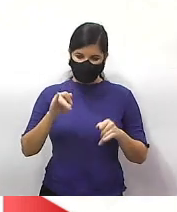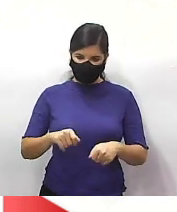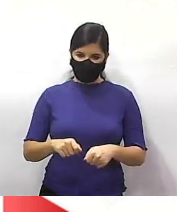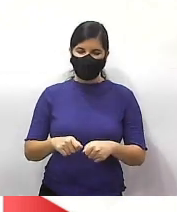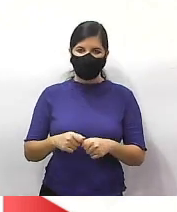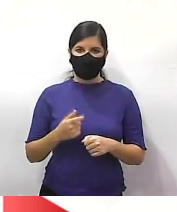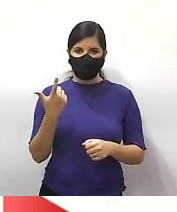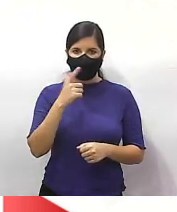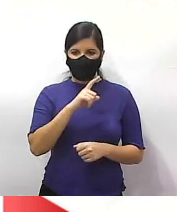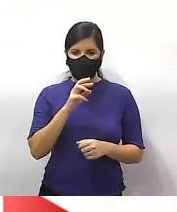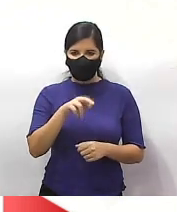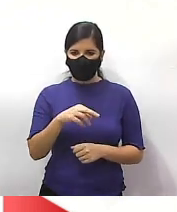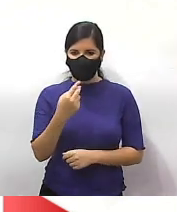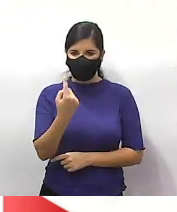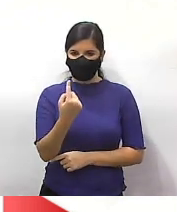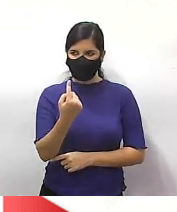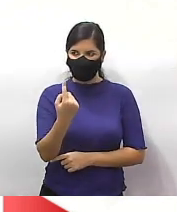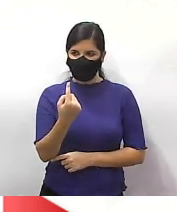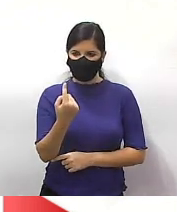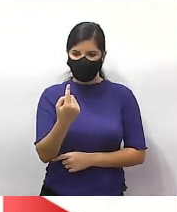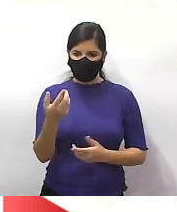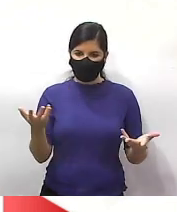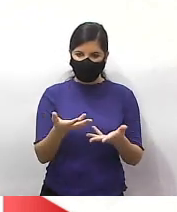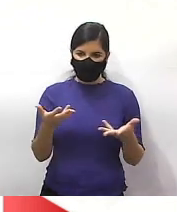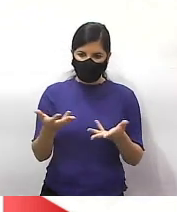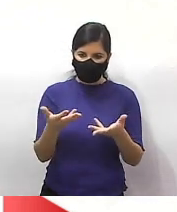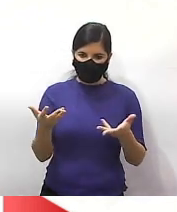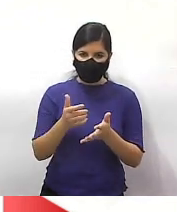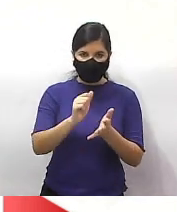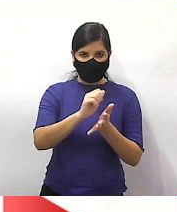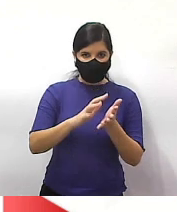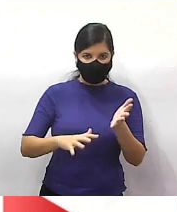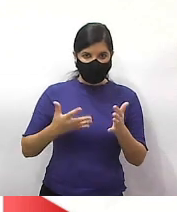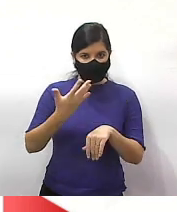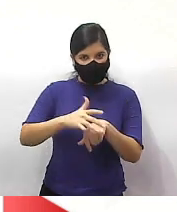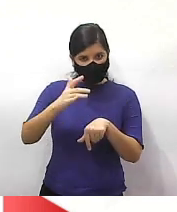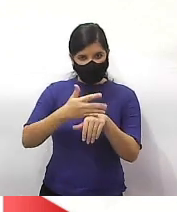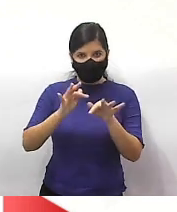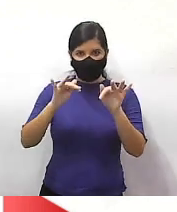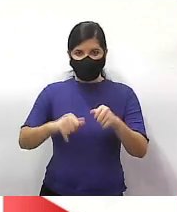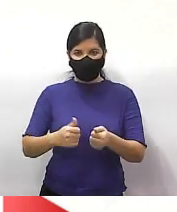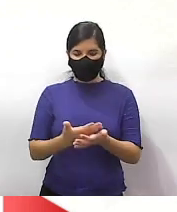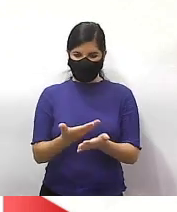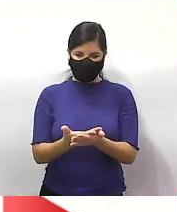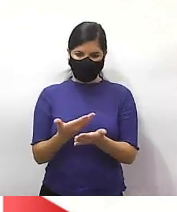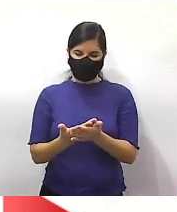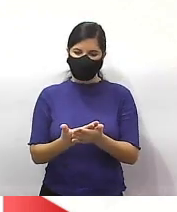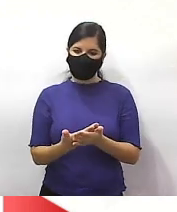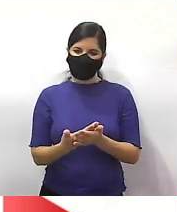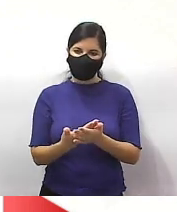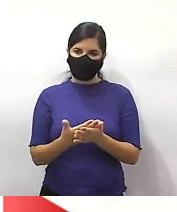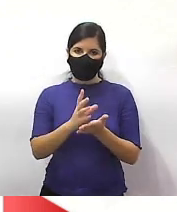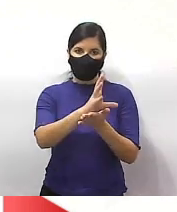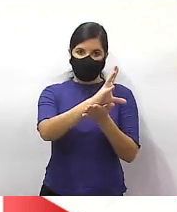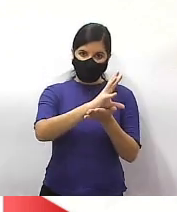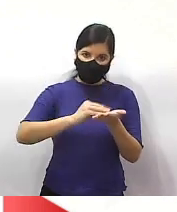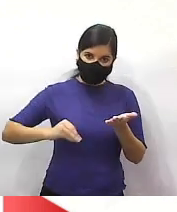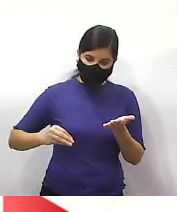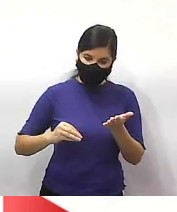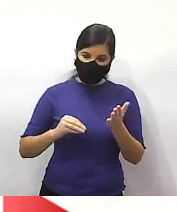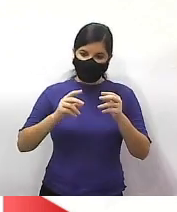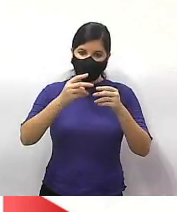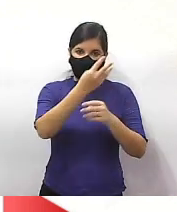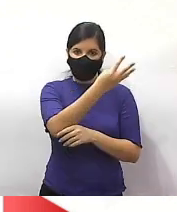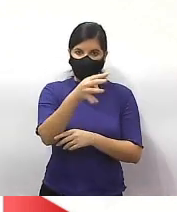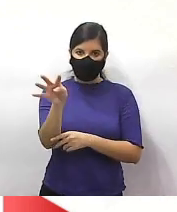dar o resto 1, presta atenção. Agora a gente vai fazer uma atividade já para fechar a nossa aula. Atividade 7. Copie no quadro seguinte